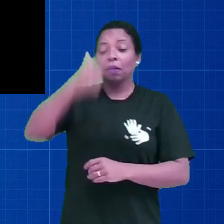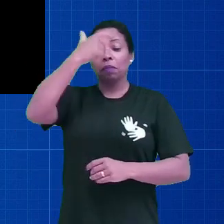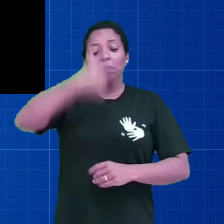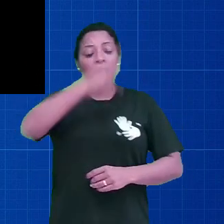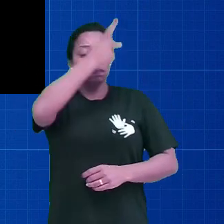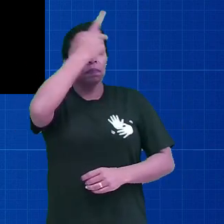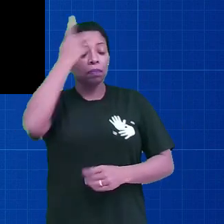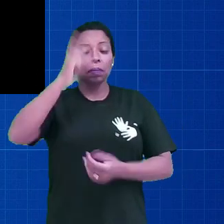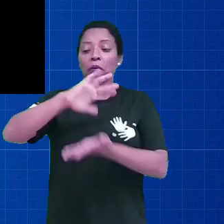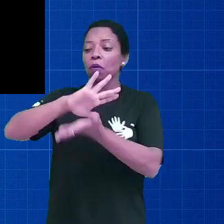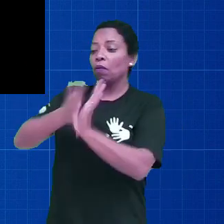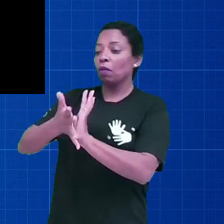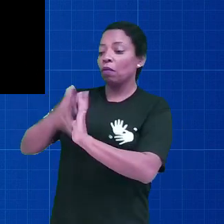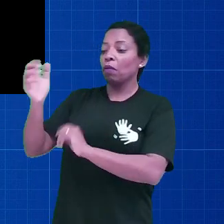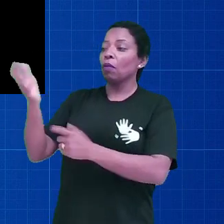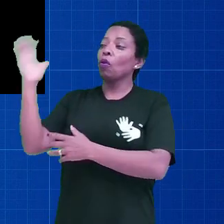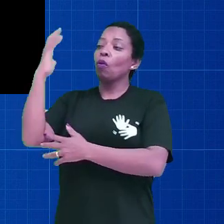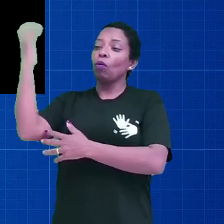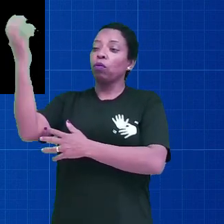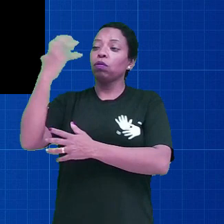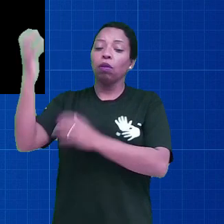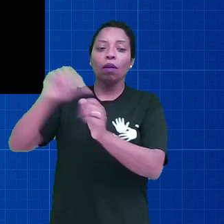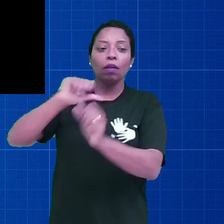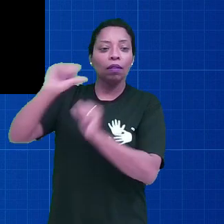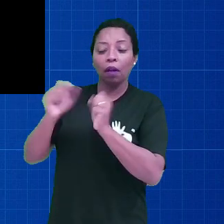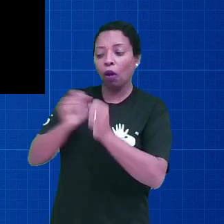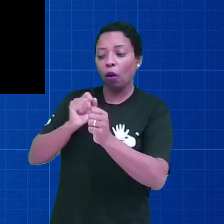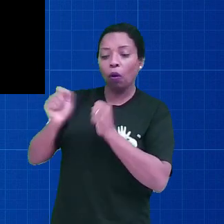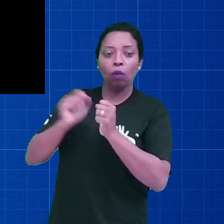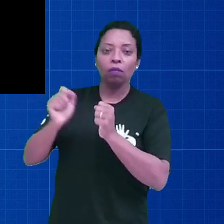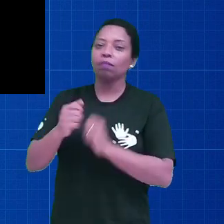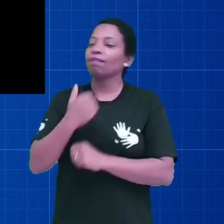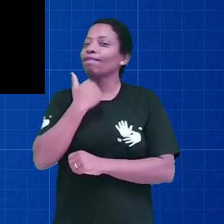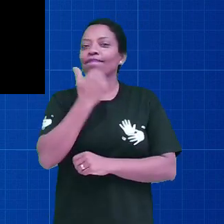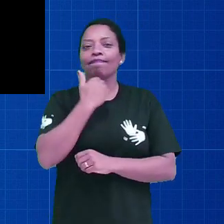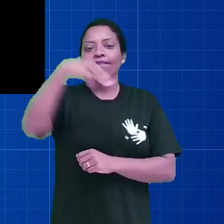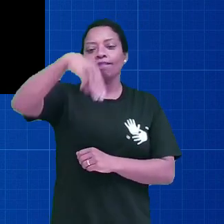o macroclima não pode ser controlado pelo homem.